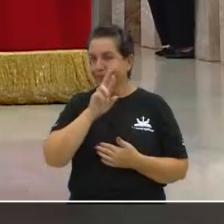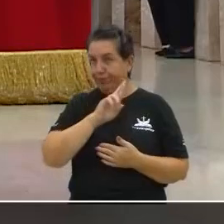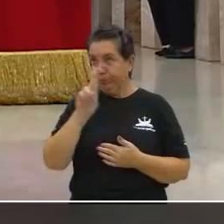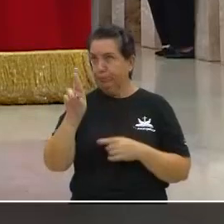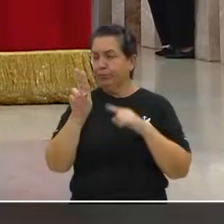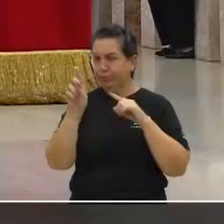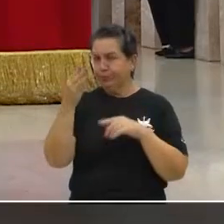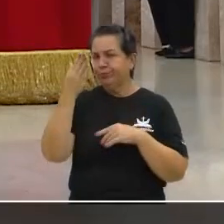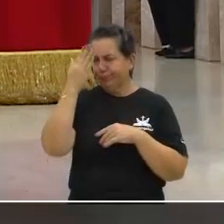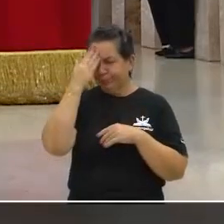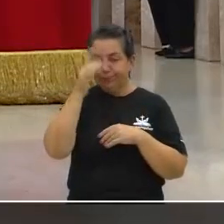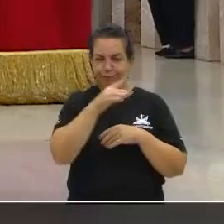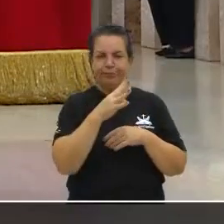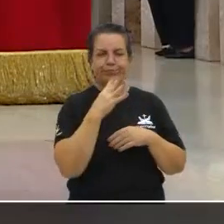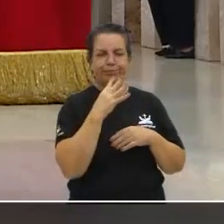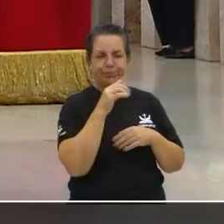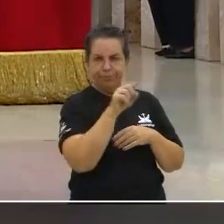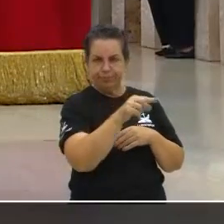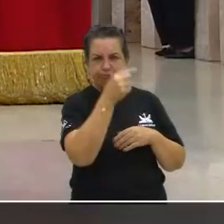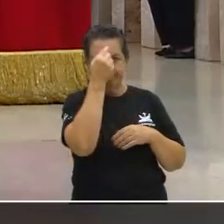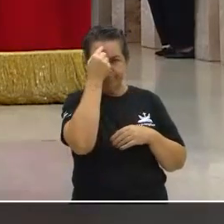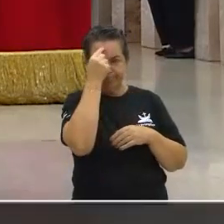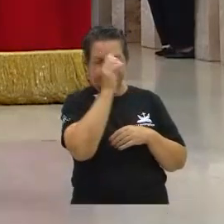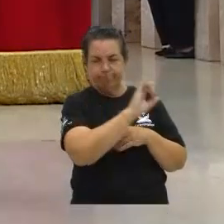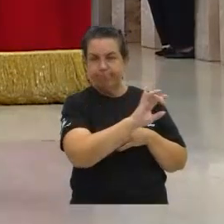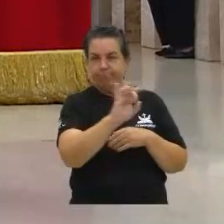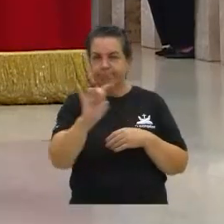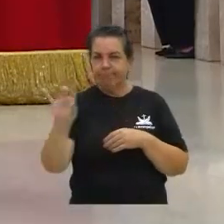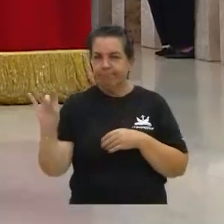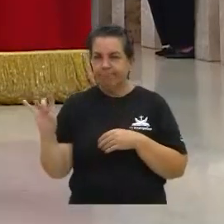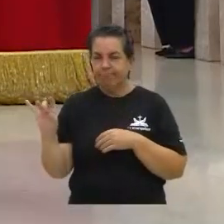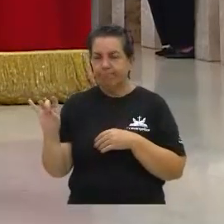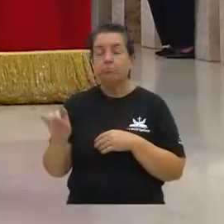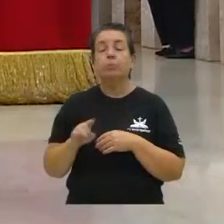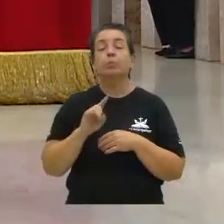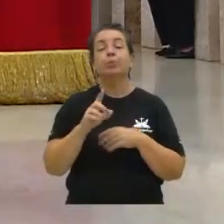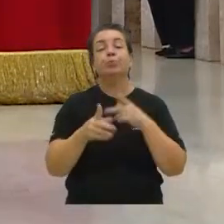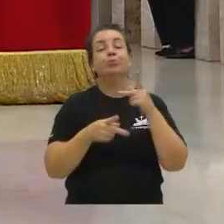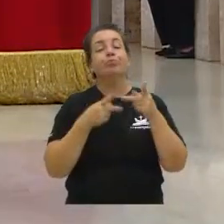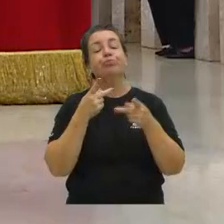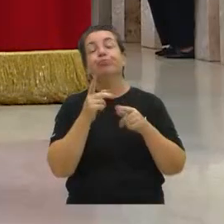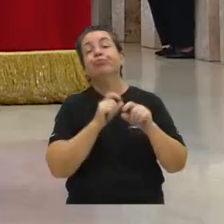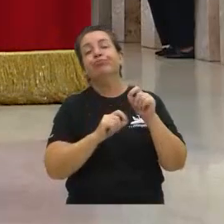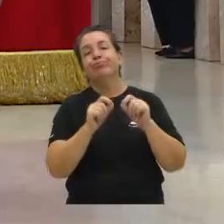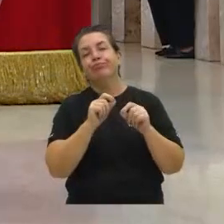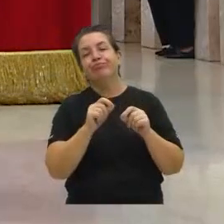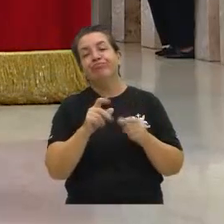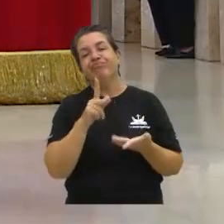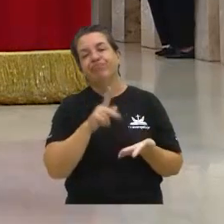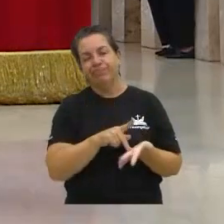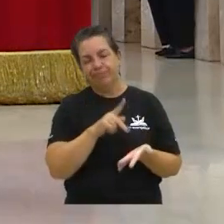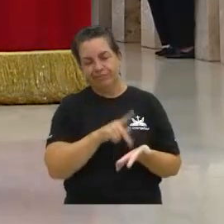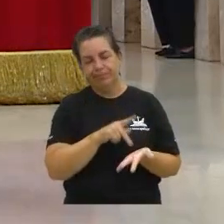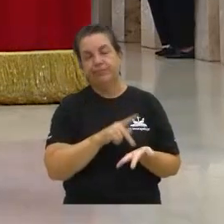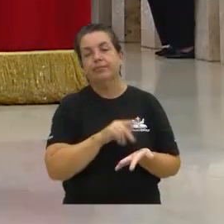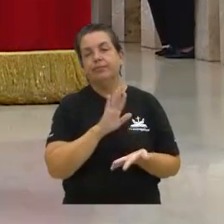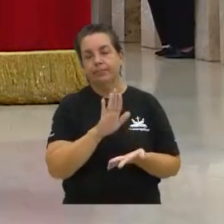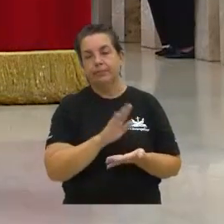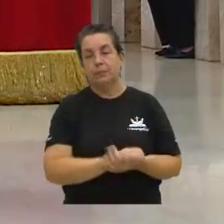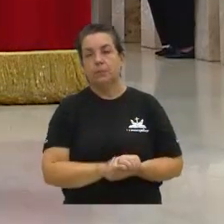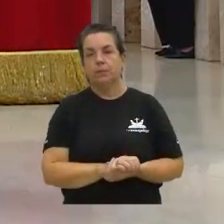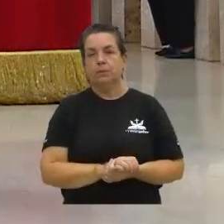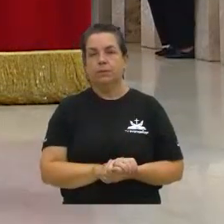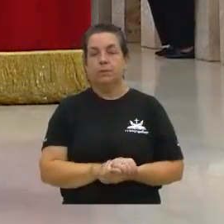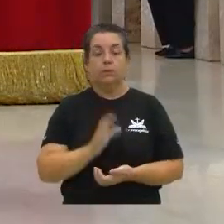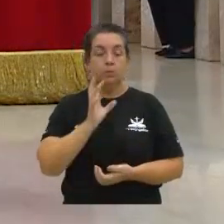sabendo disso, conhecendo os pensamentos, ele fala algo que é a mais pura verdade. Um